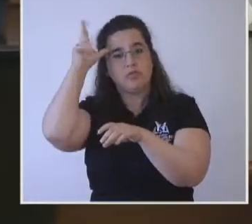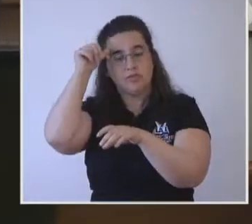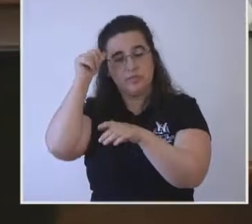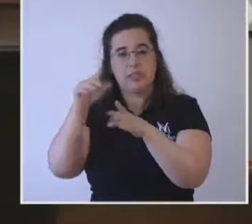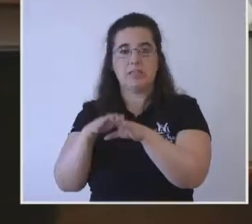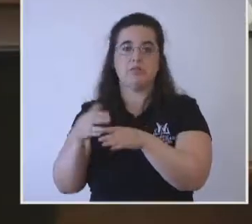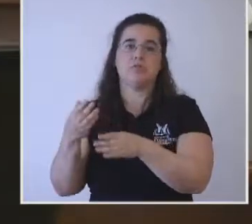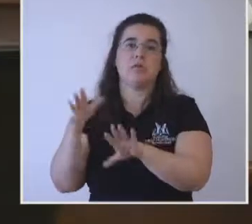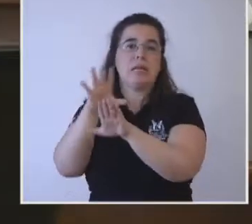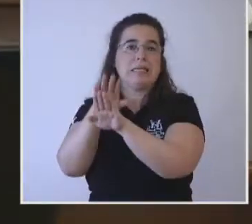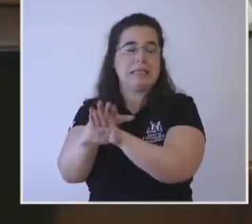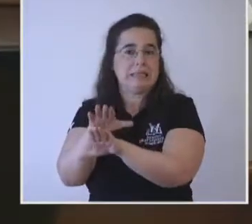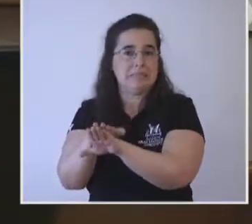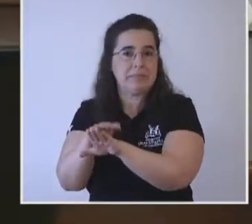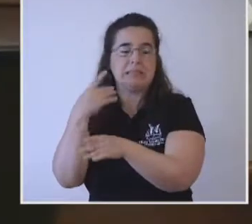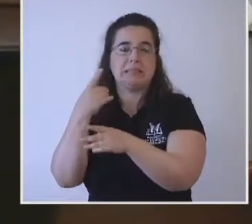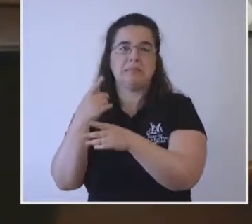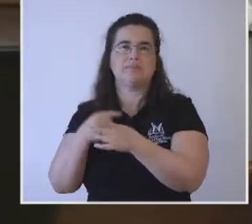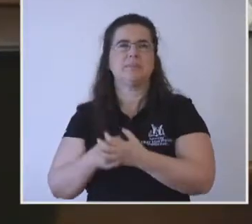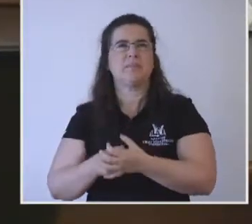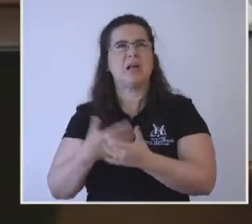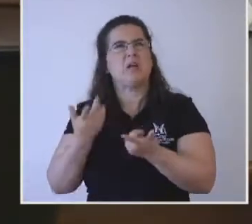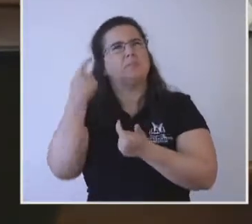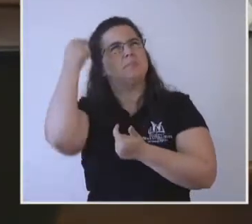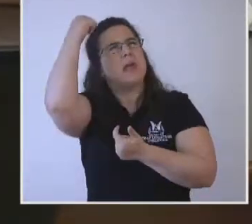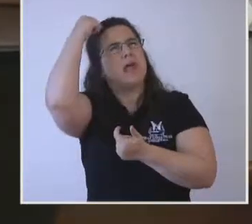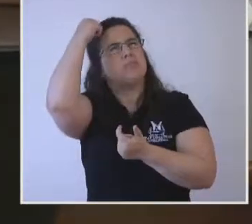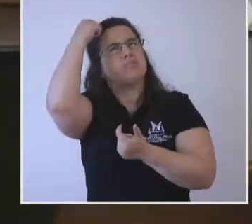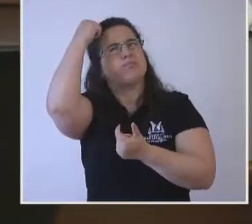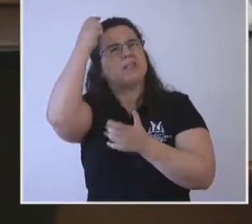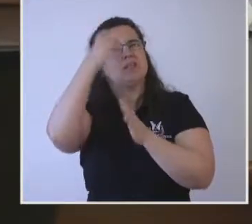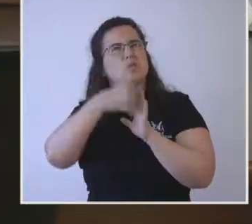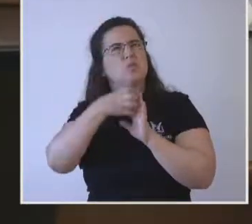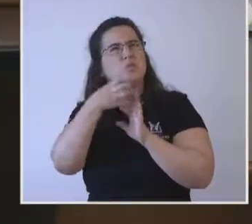lacto-ovo-vegetarianos. E a nossa cabeça começa a fazer muita confusão.